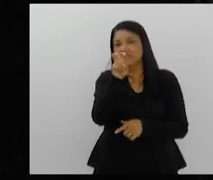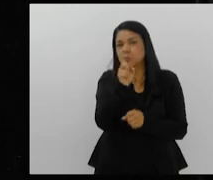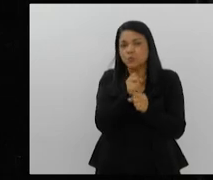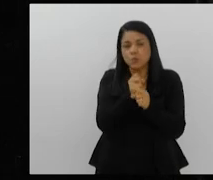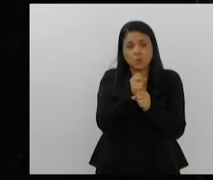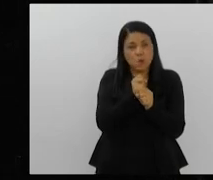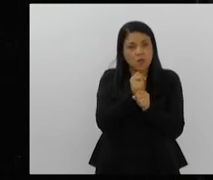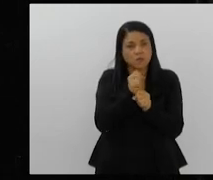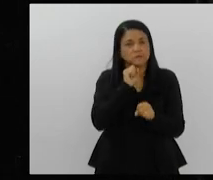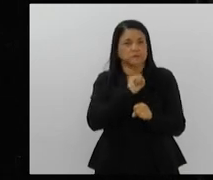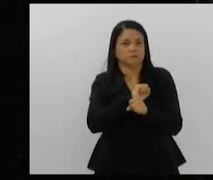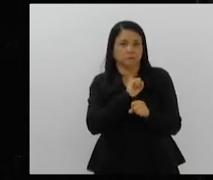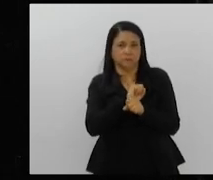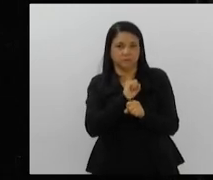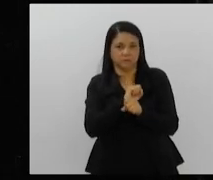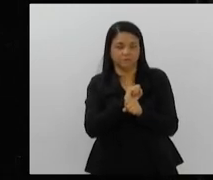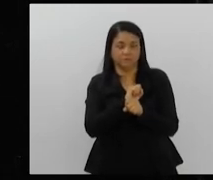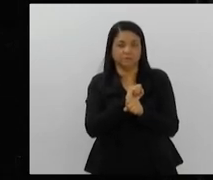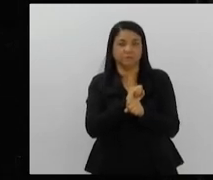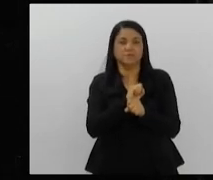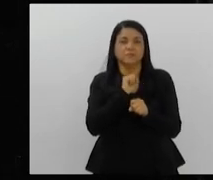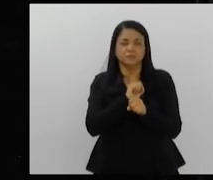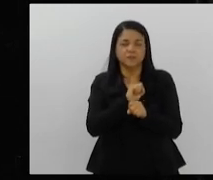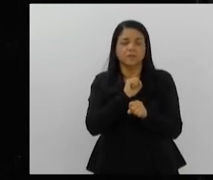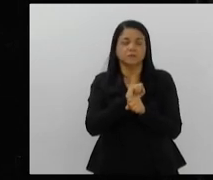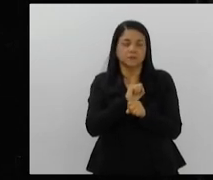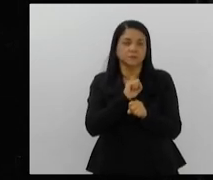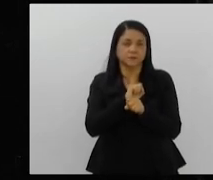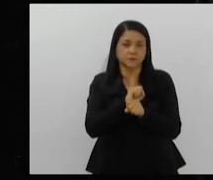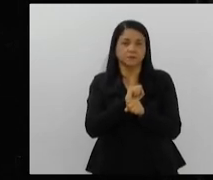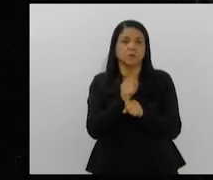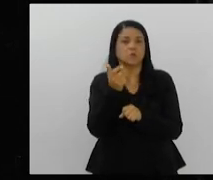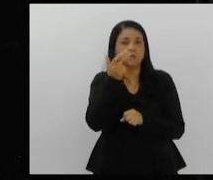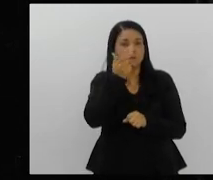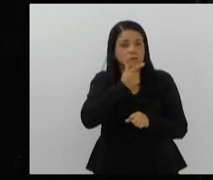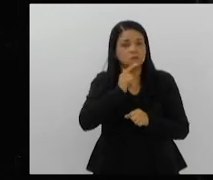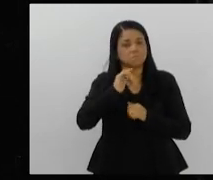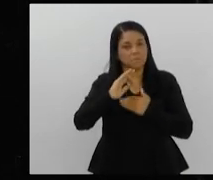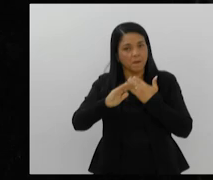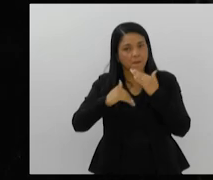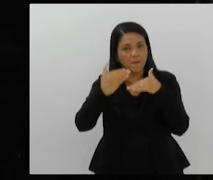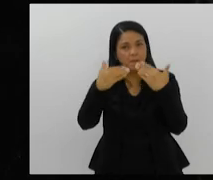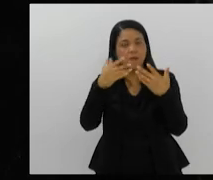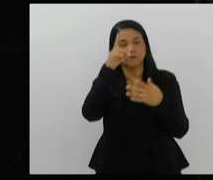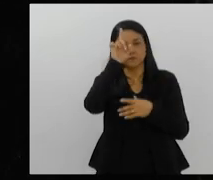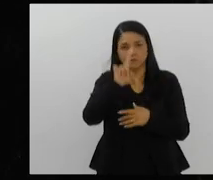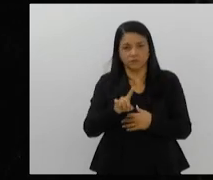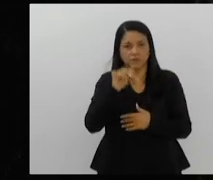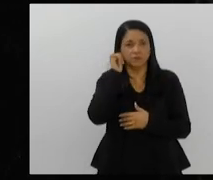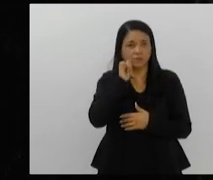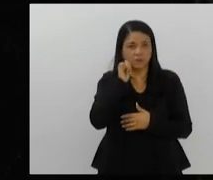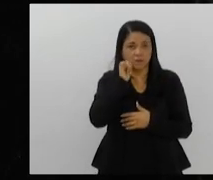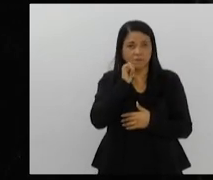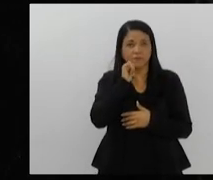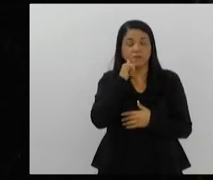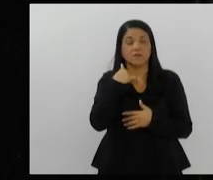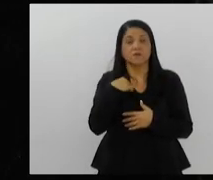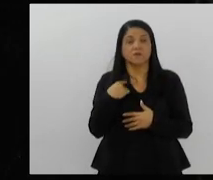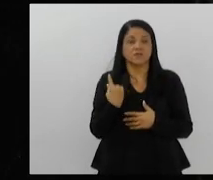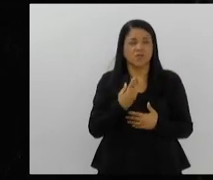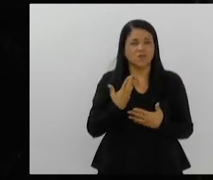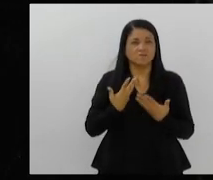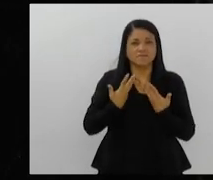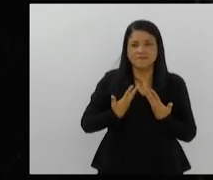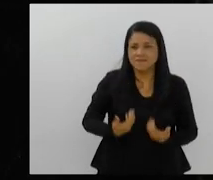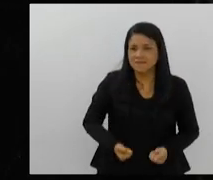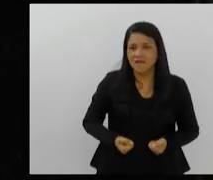espera. E, de novo, espera para que a gente possa avançar nos direitos das mulheres. Mas a gente está cansado de